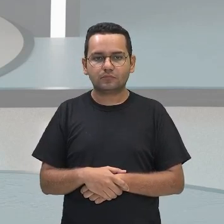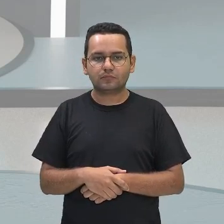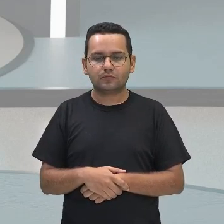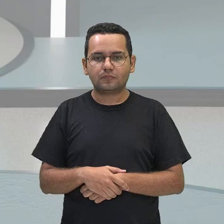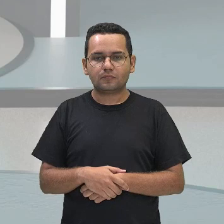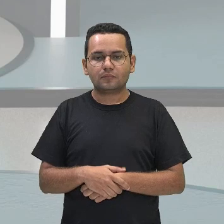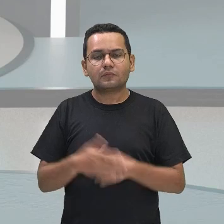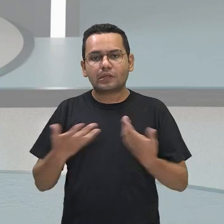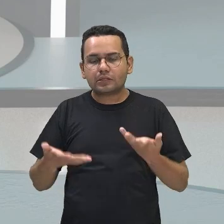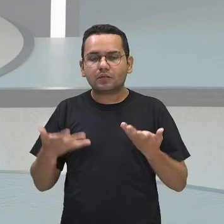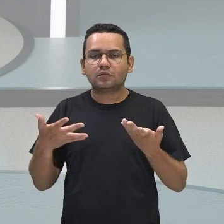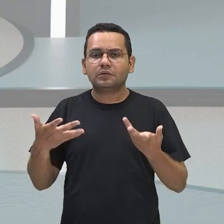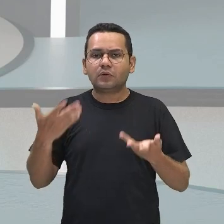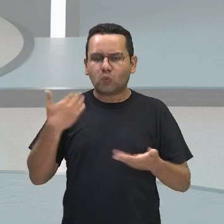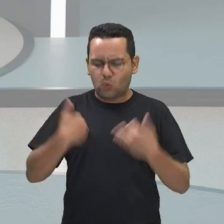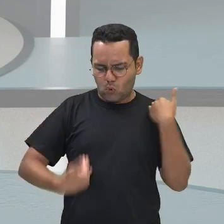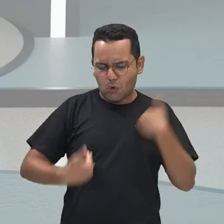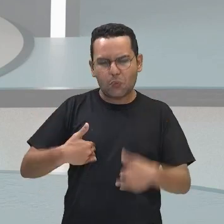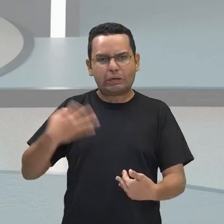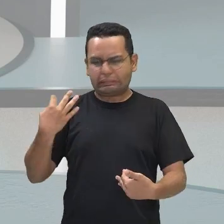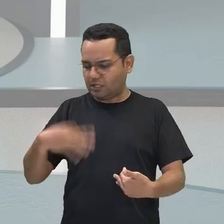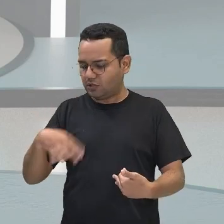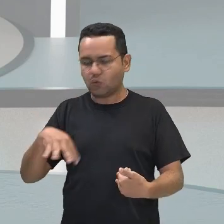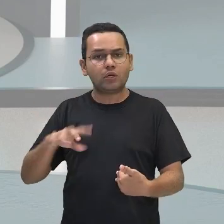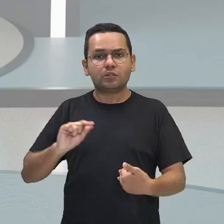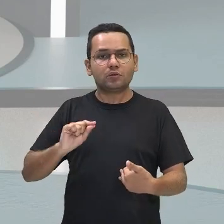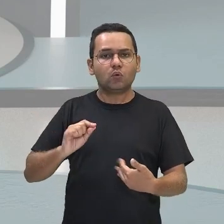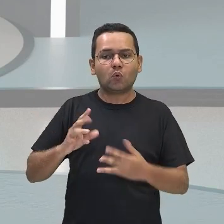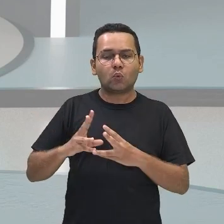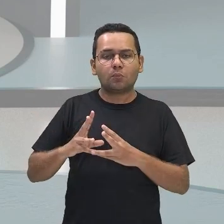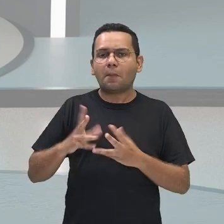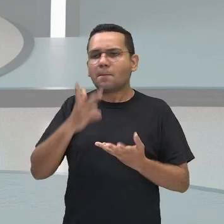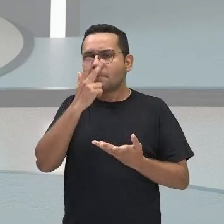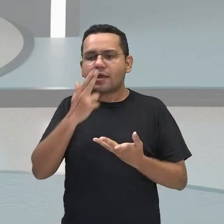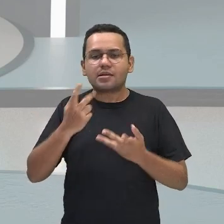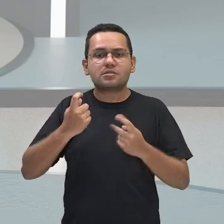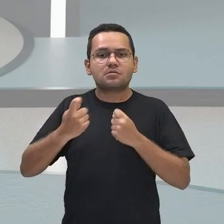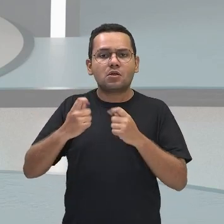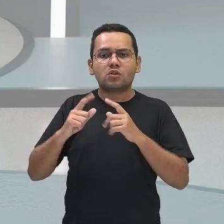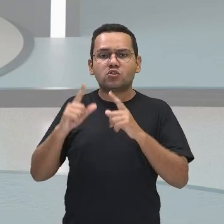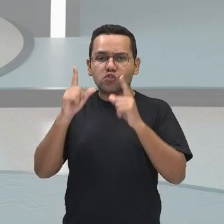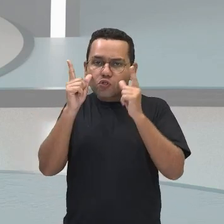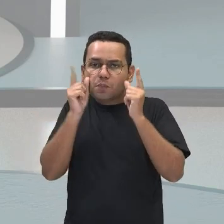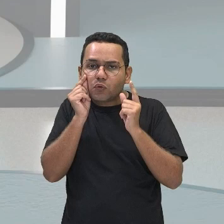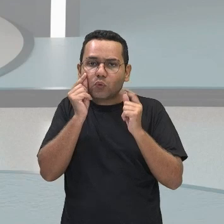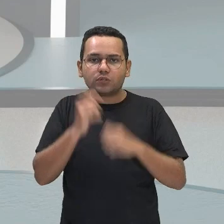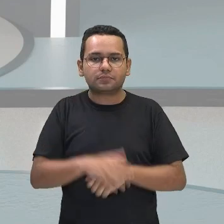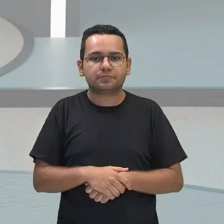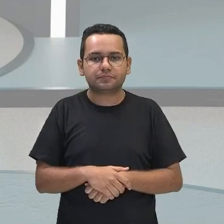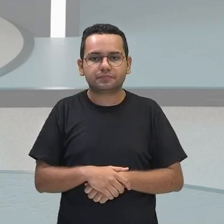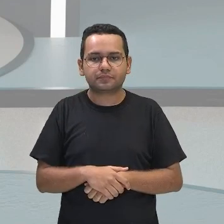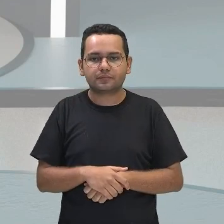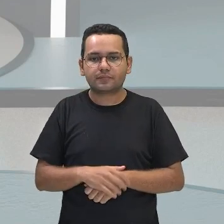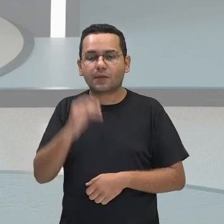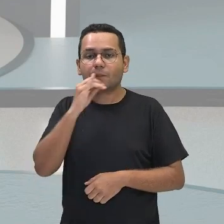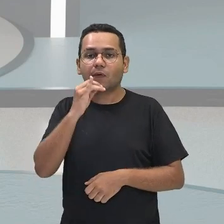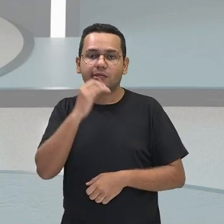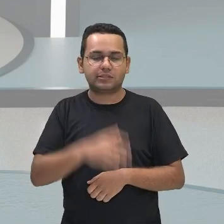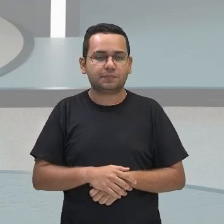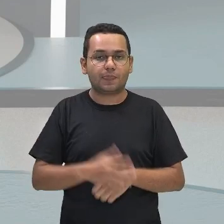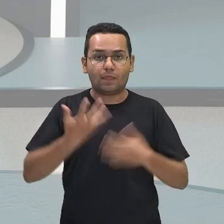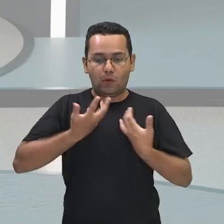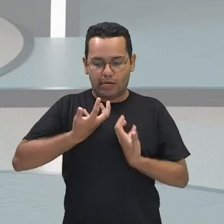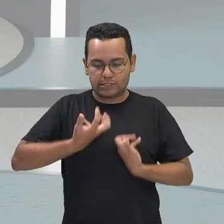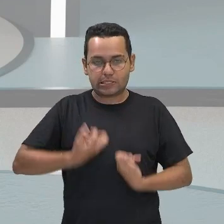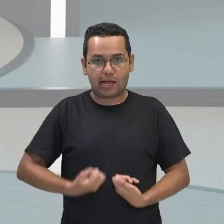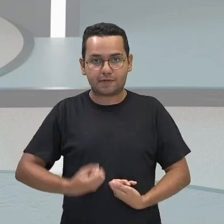dor. Nós falamos em fadiga ainda agora, não foi? Então, a fadiga vai causar o quê? De repente, dores muscular. Já